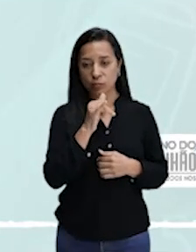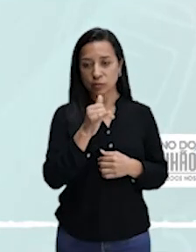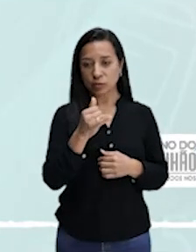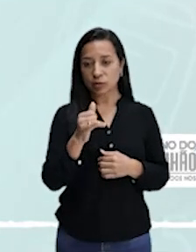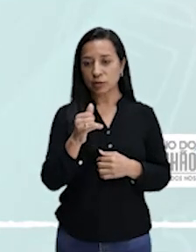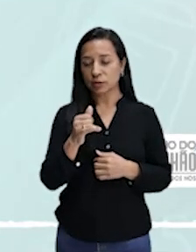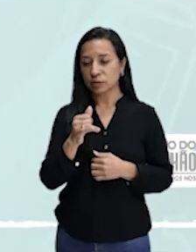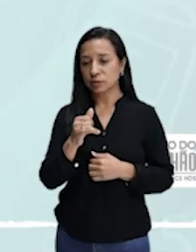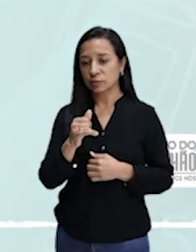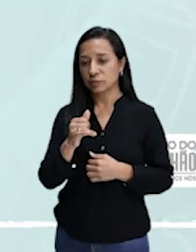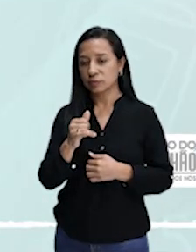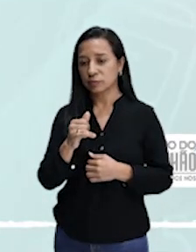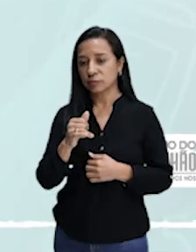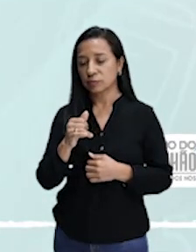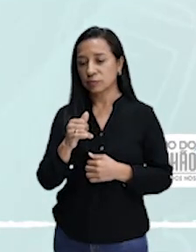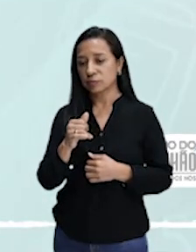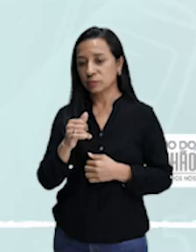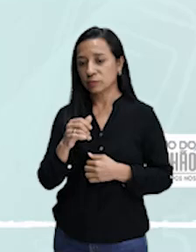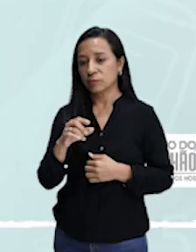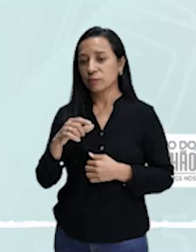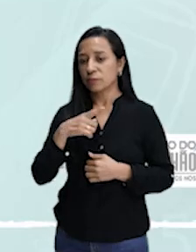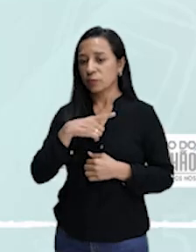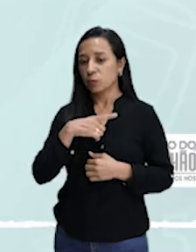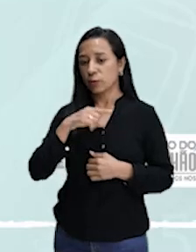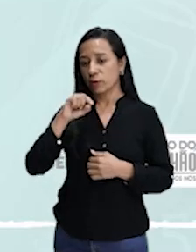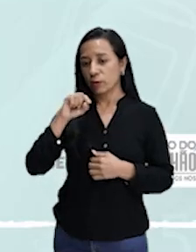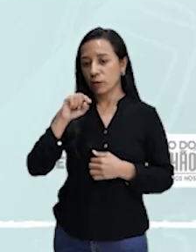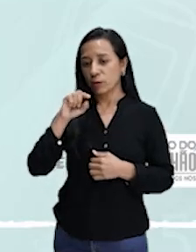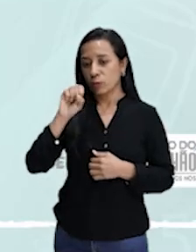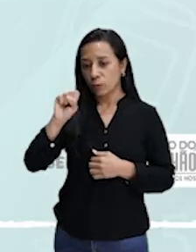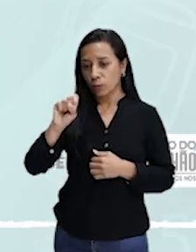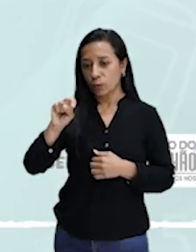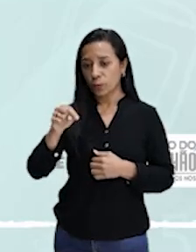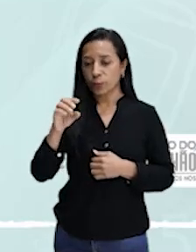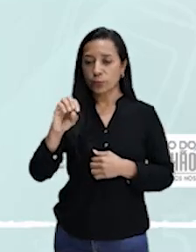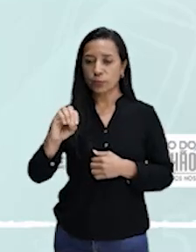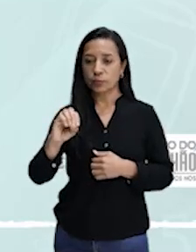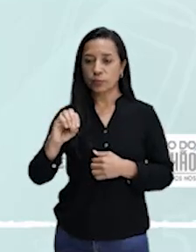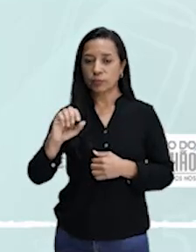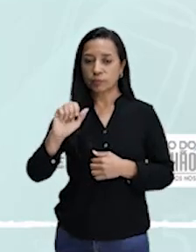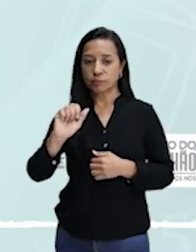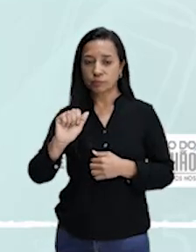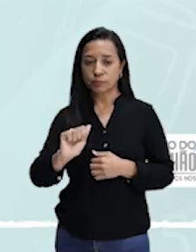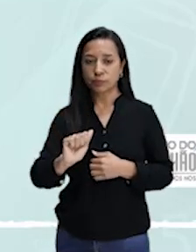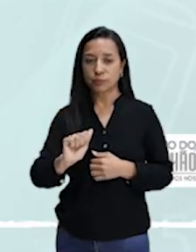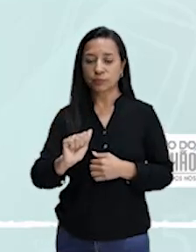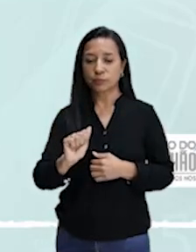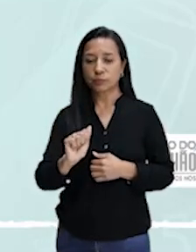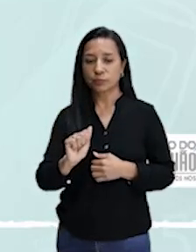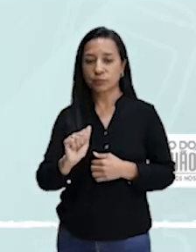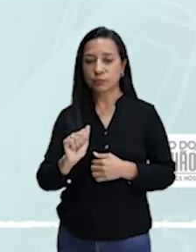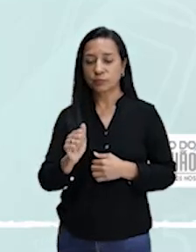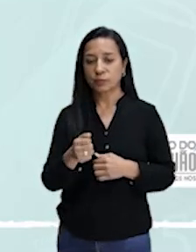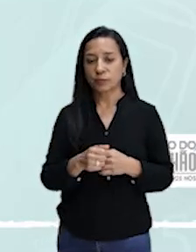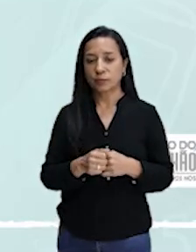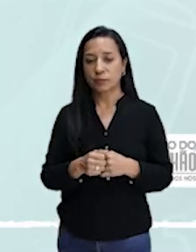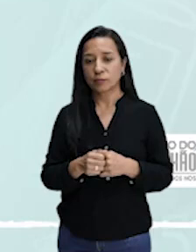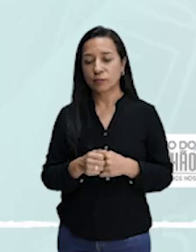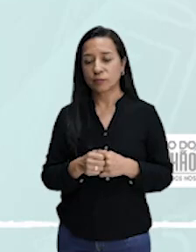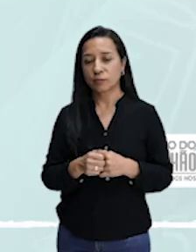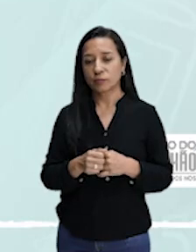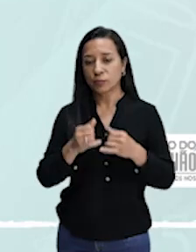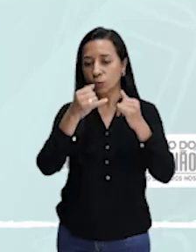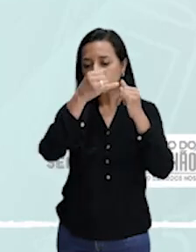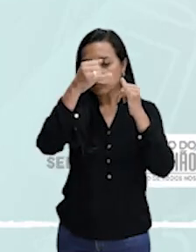amperes percorre um condutor metálico ok Então